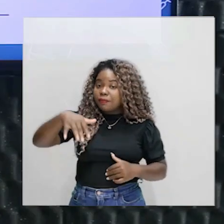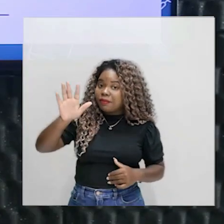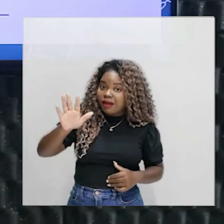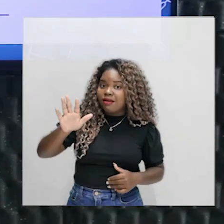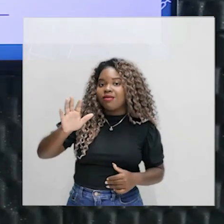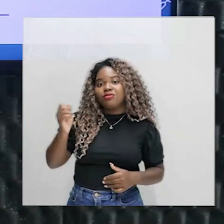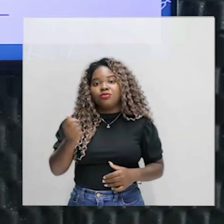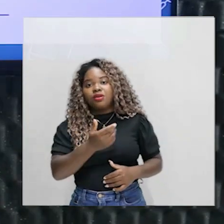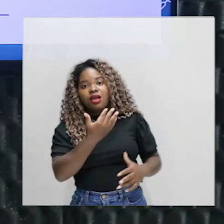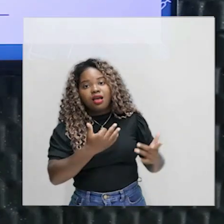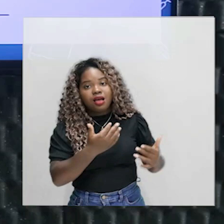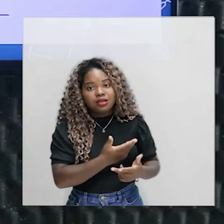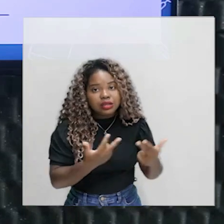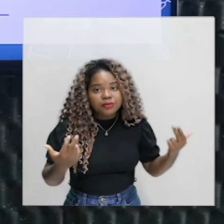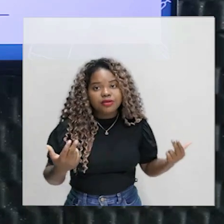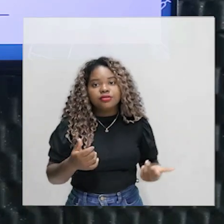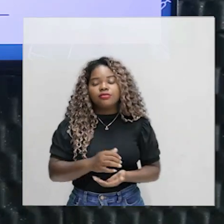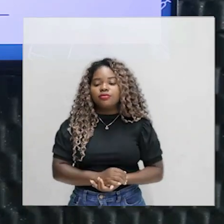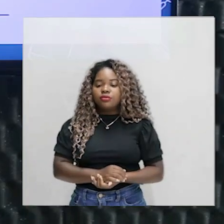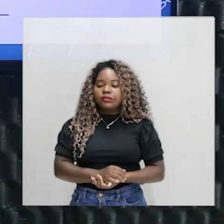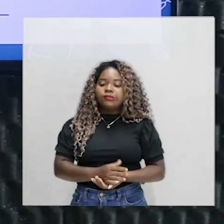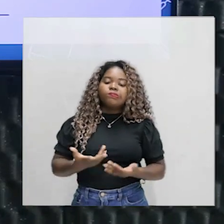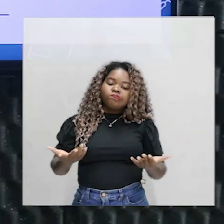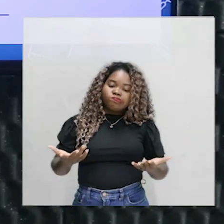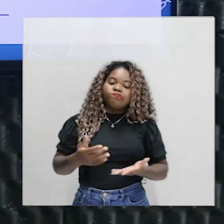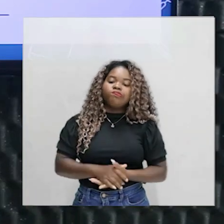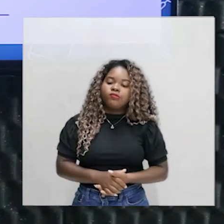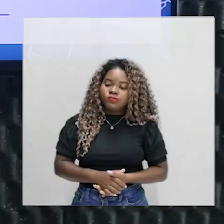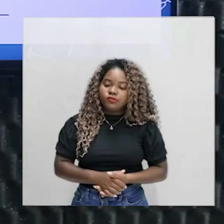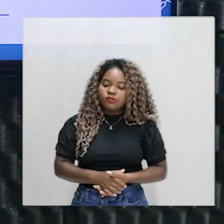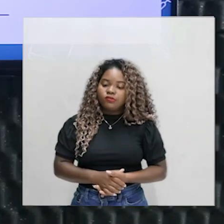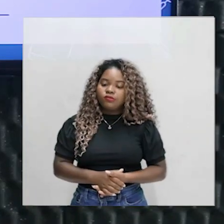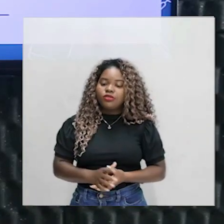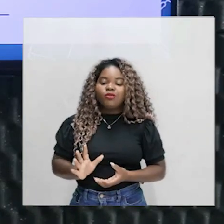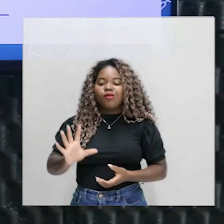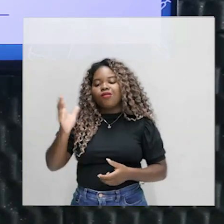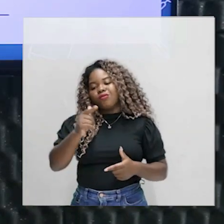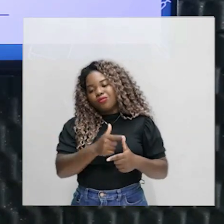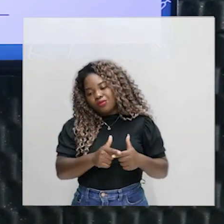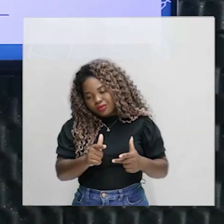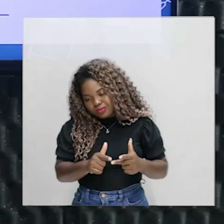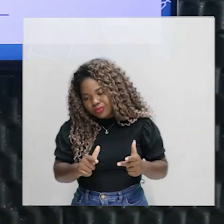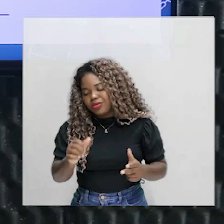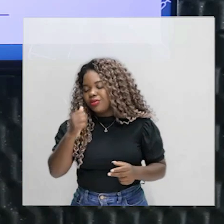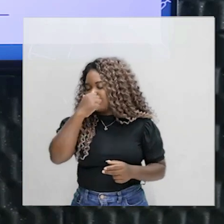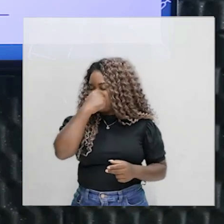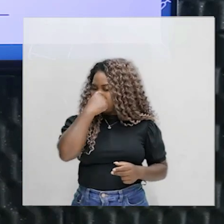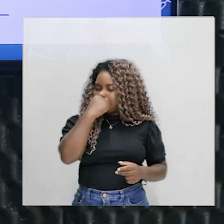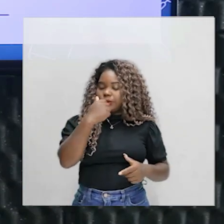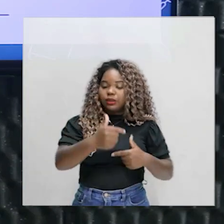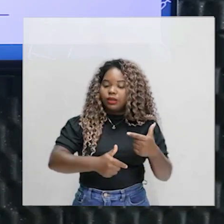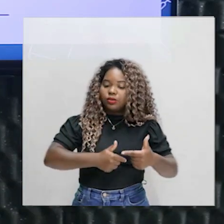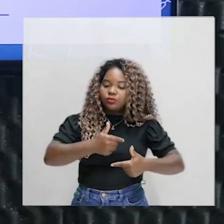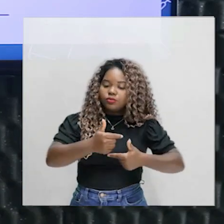alimento para esses indivíduos E aí pessoal É nesse ponto que vai começar a luta